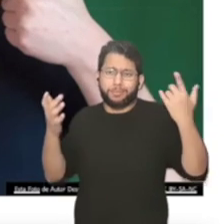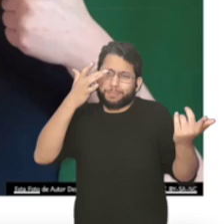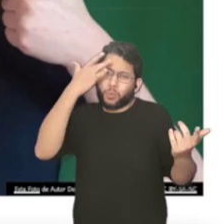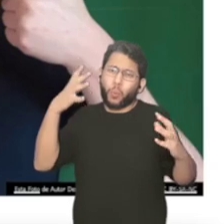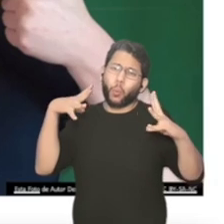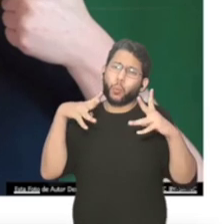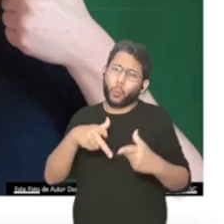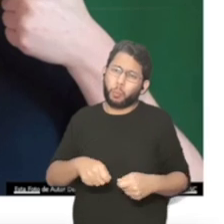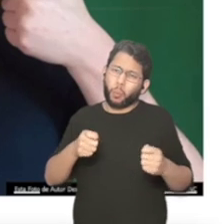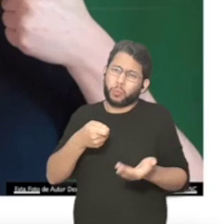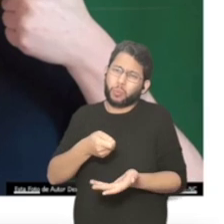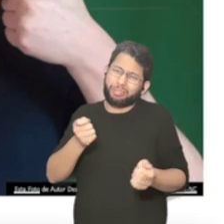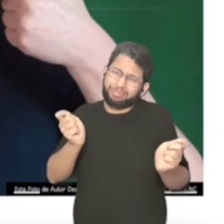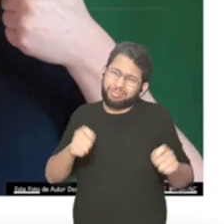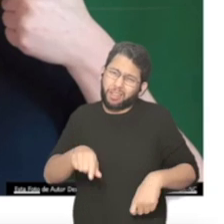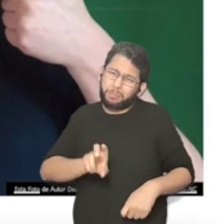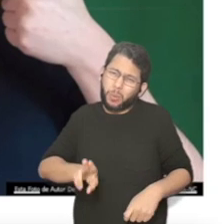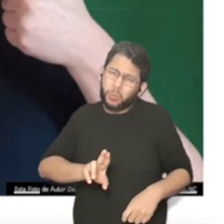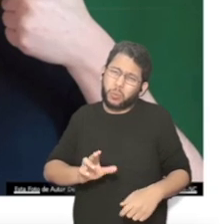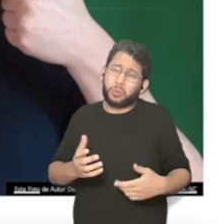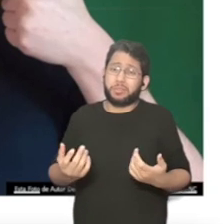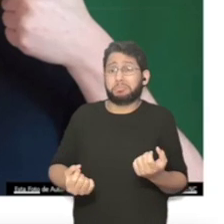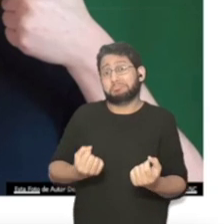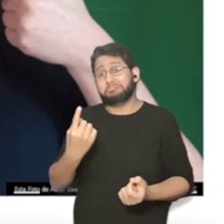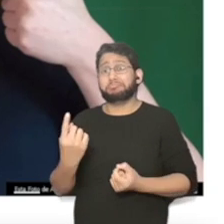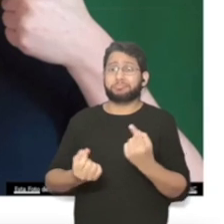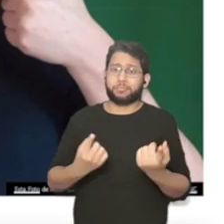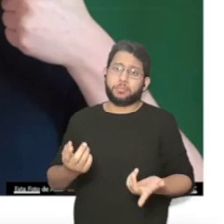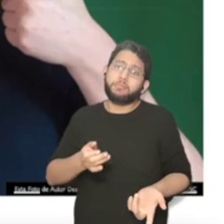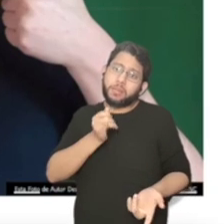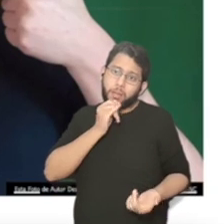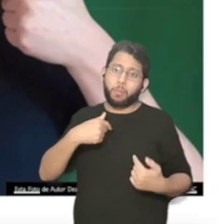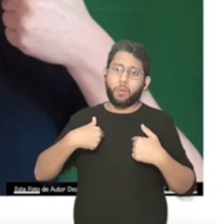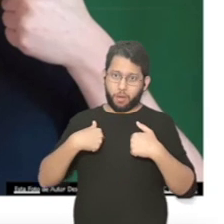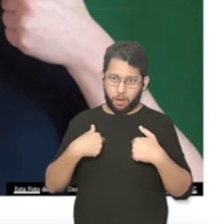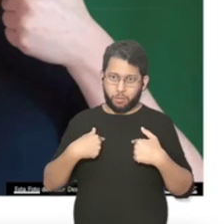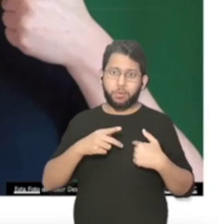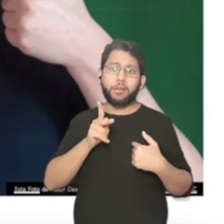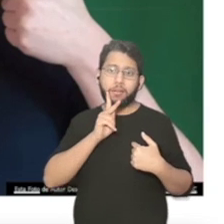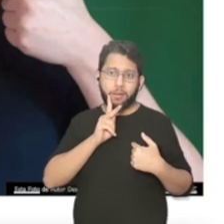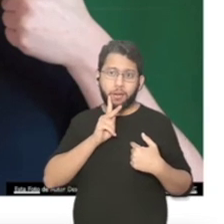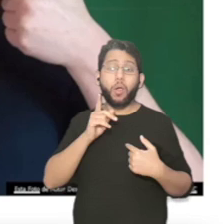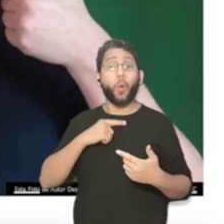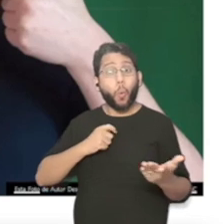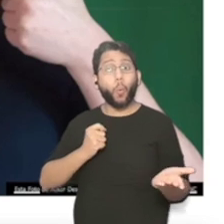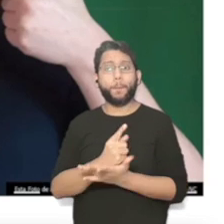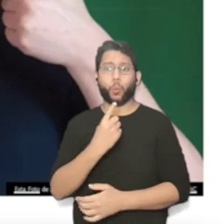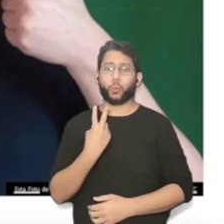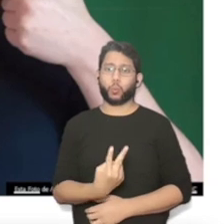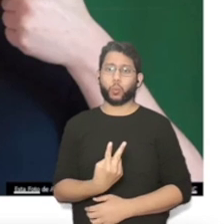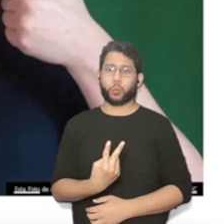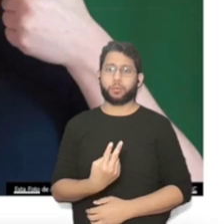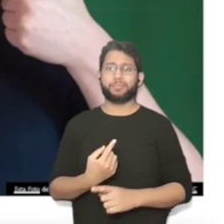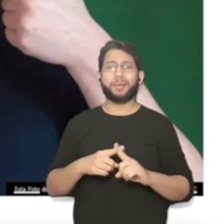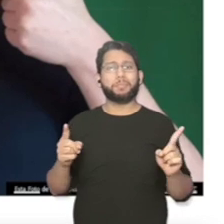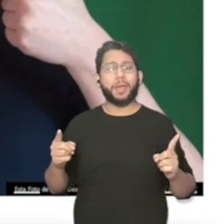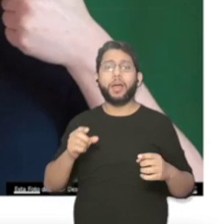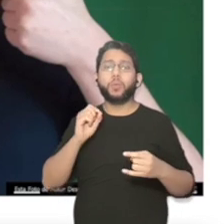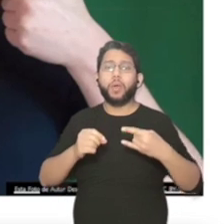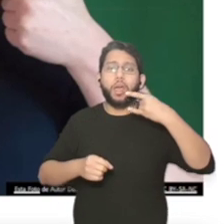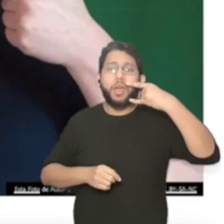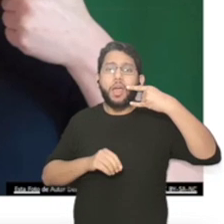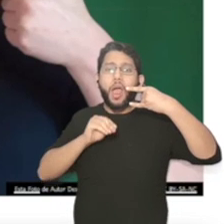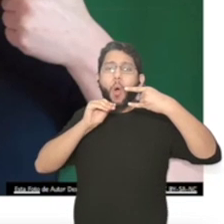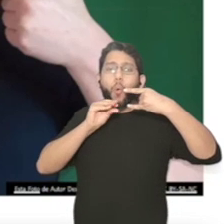é todo mundo que usa esse tipo de máscara, né? Eu mesmo comprei essa máscara, eu tenho 2 dessas máscaras, mas